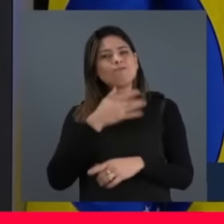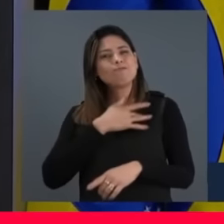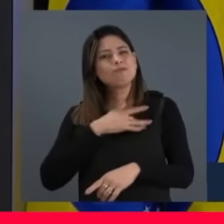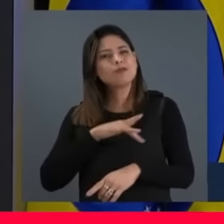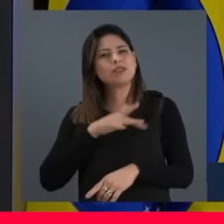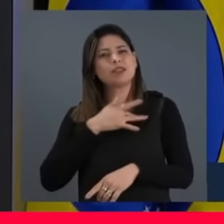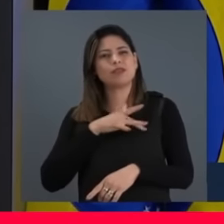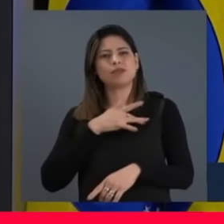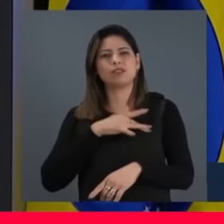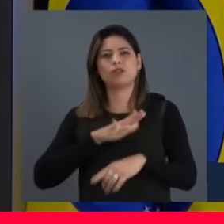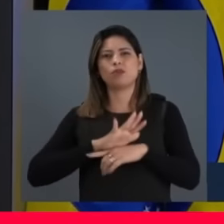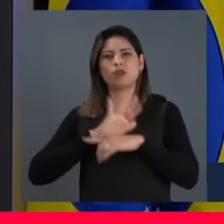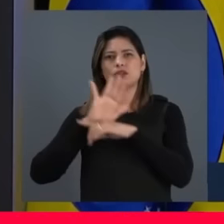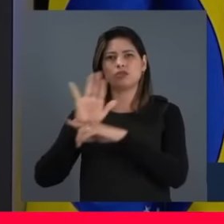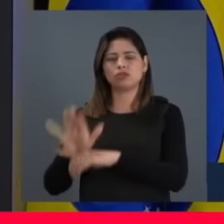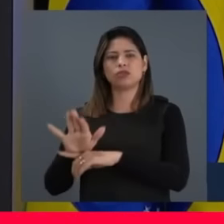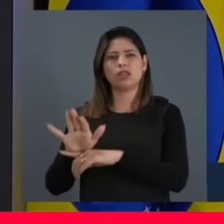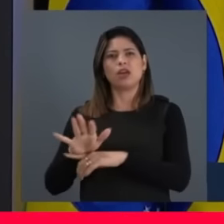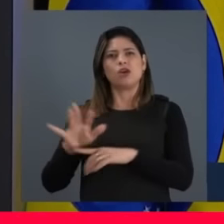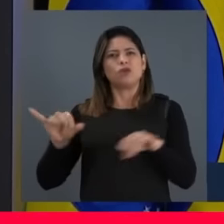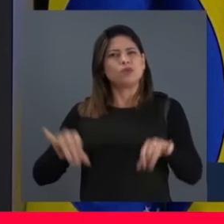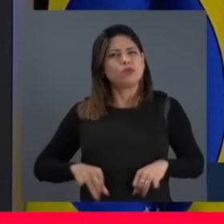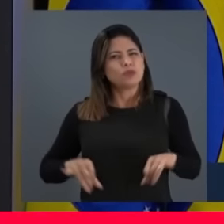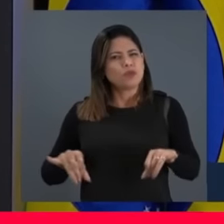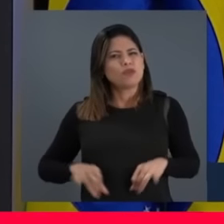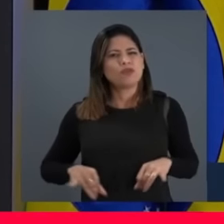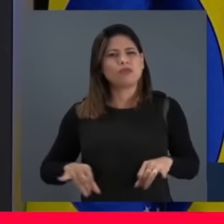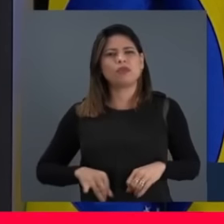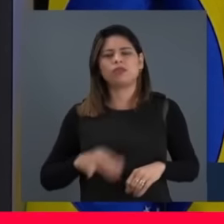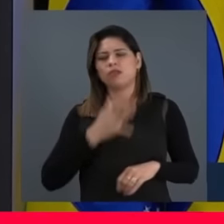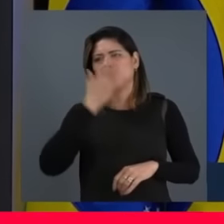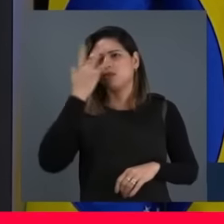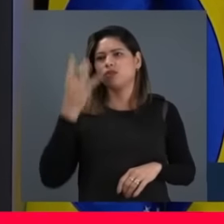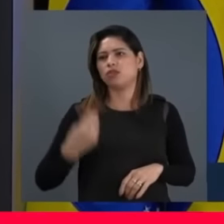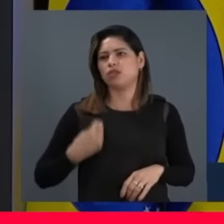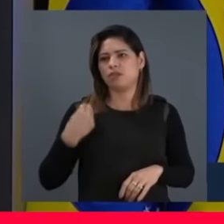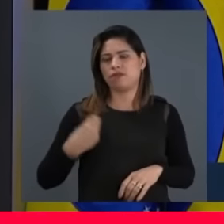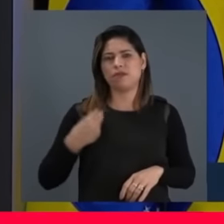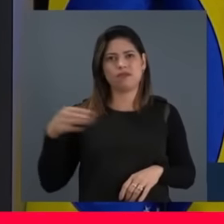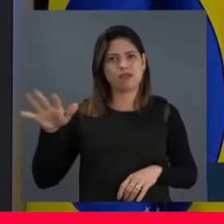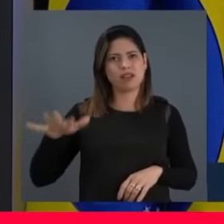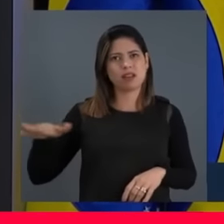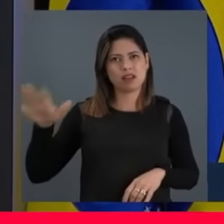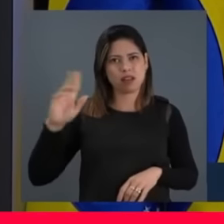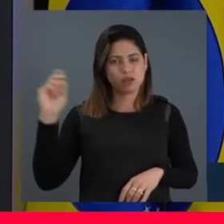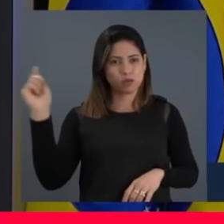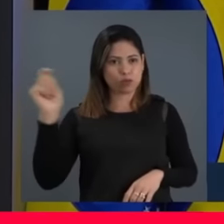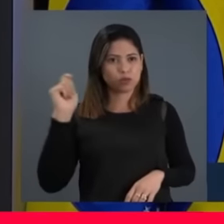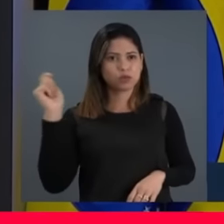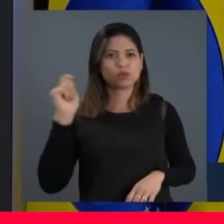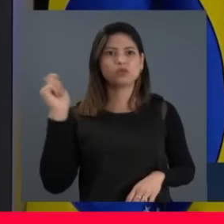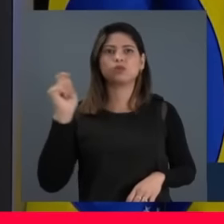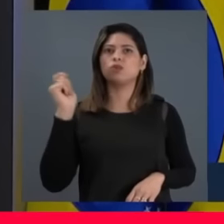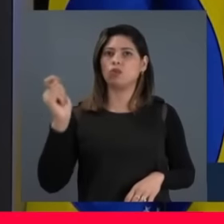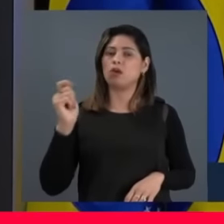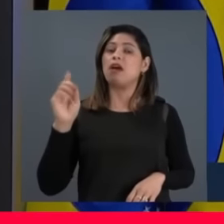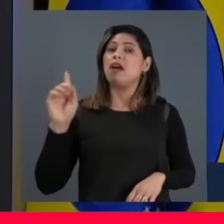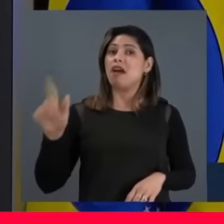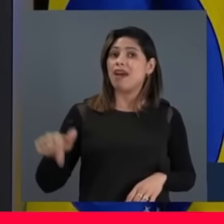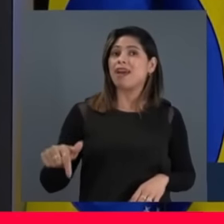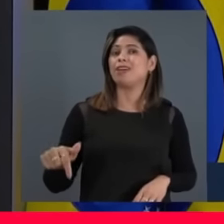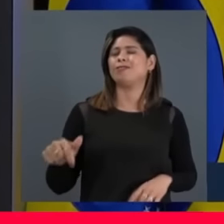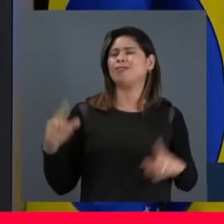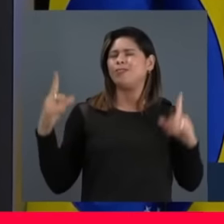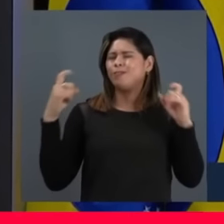sofrimento de quem está no Rio Grande do Sul o que está acontecendo no Rio Grande do Sul é sem